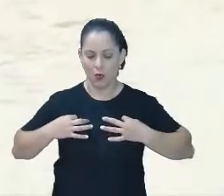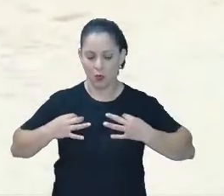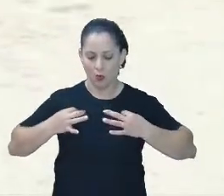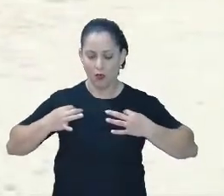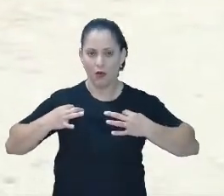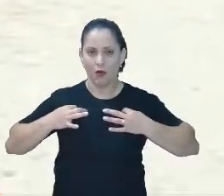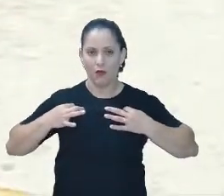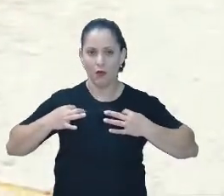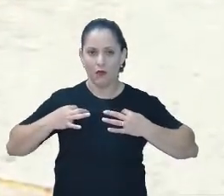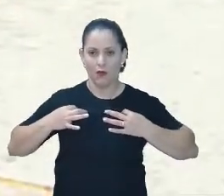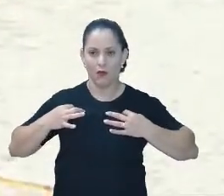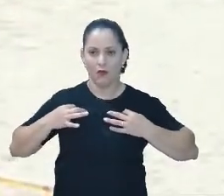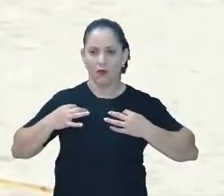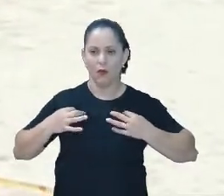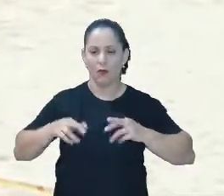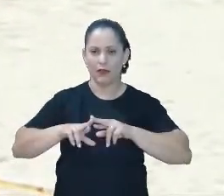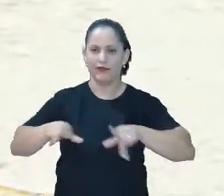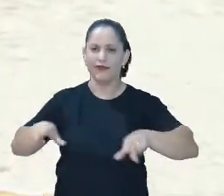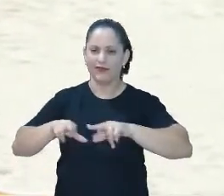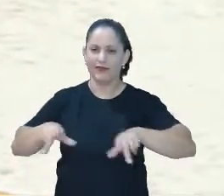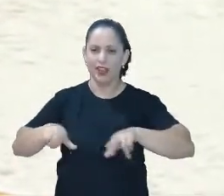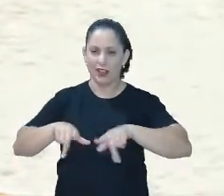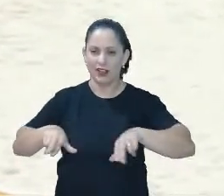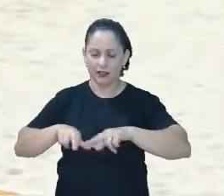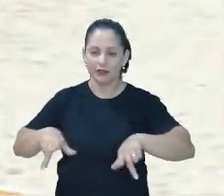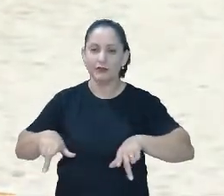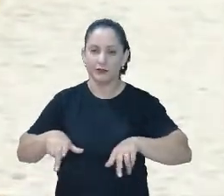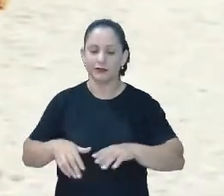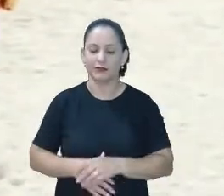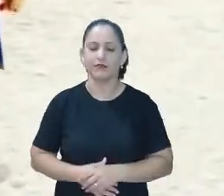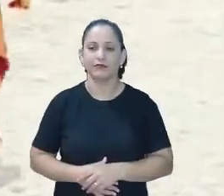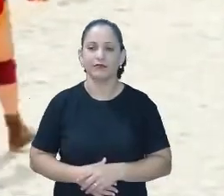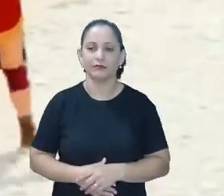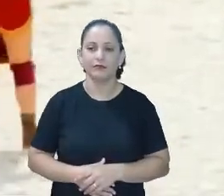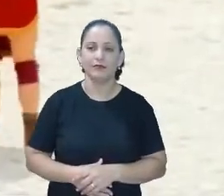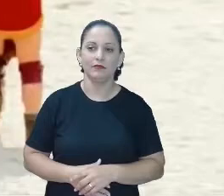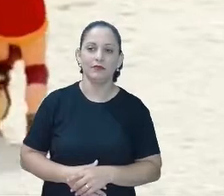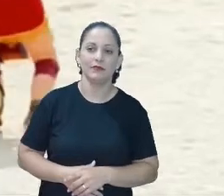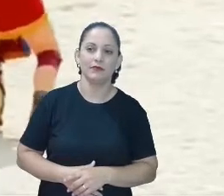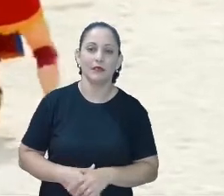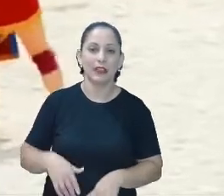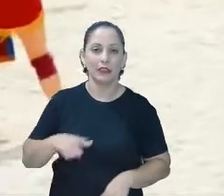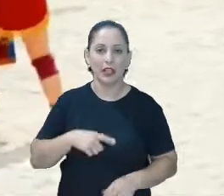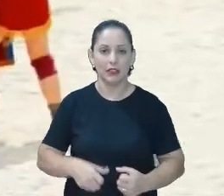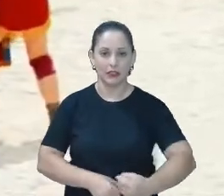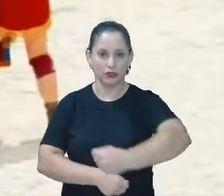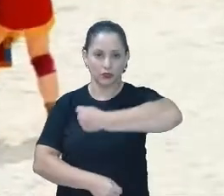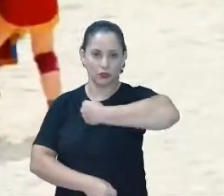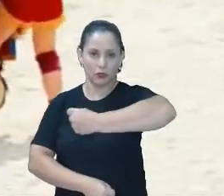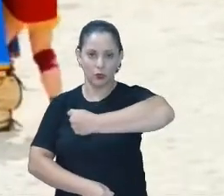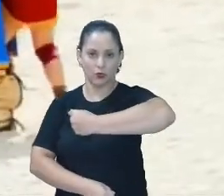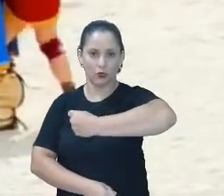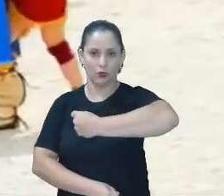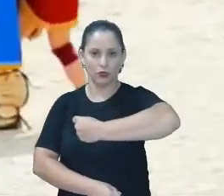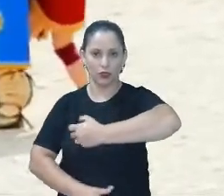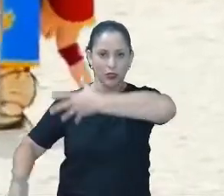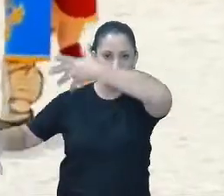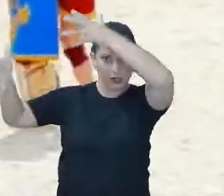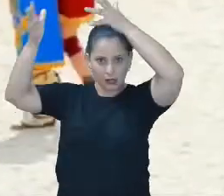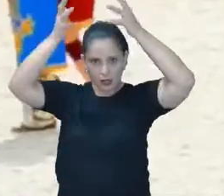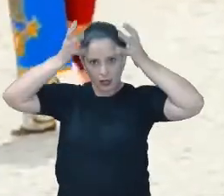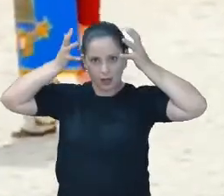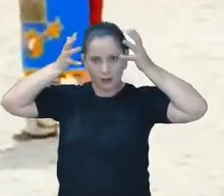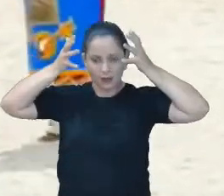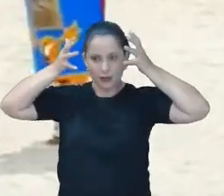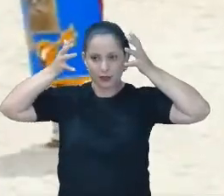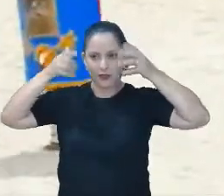né, um pouco diferente daquilo que a gente costuma ver. Escudos, né, capacetes, e todos os dois estão usando